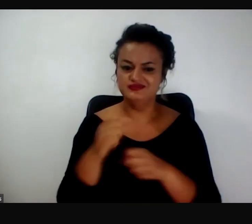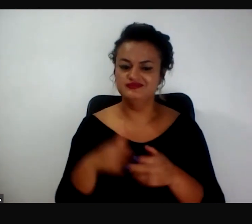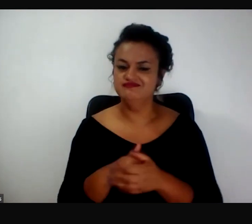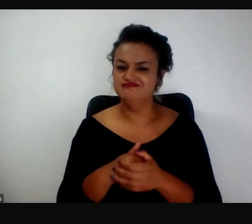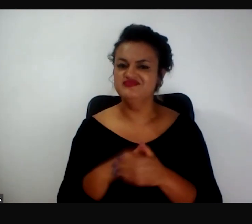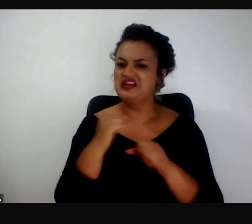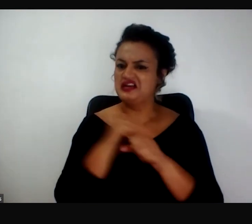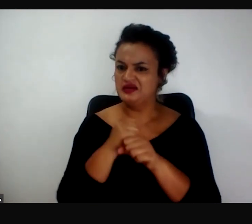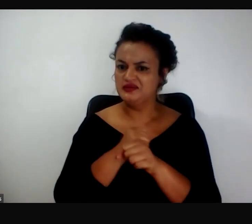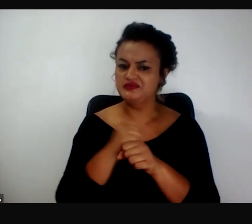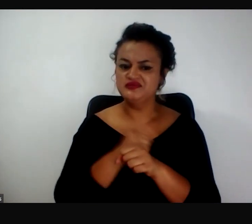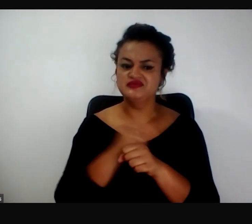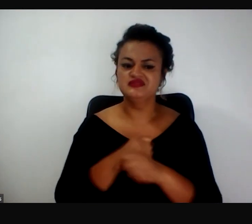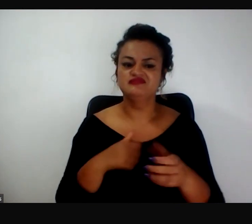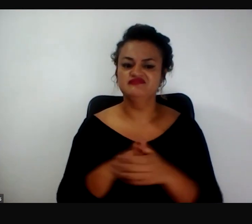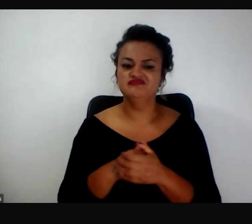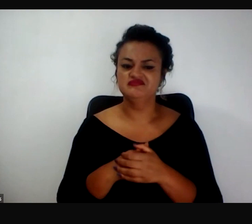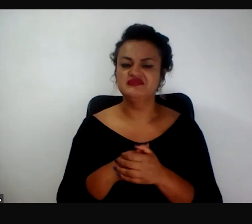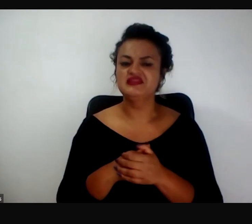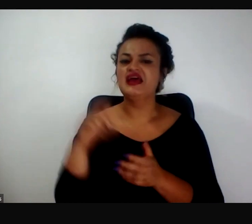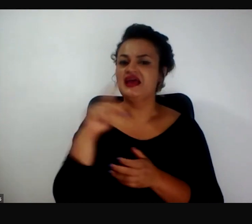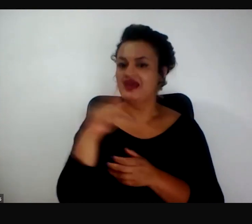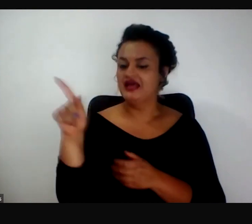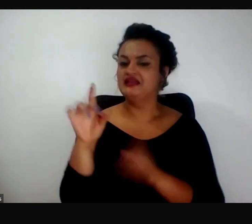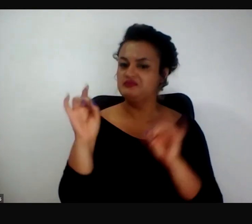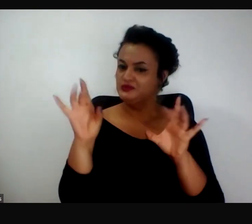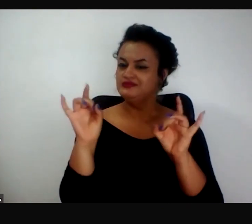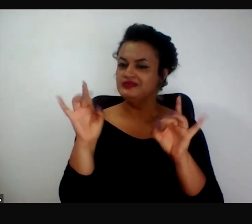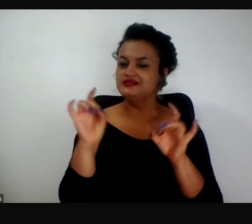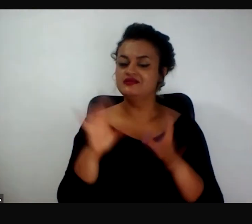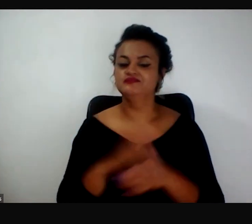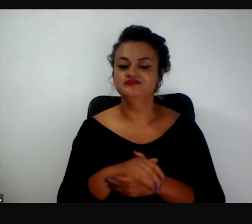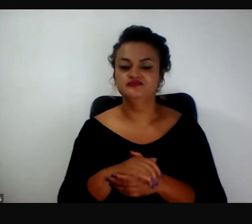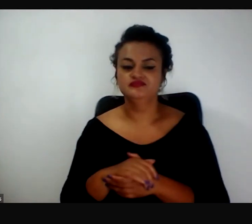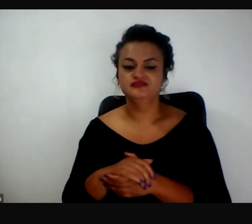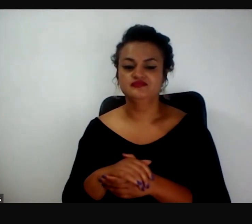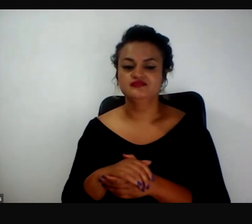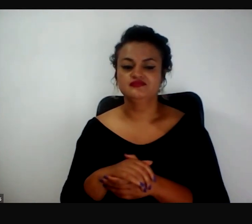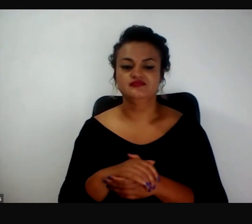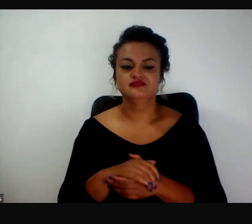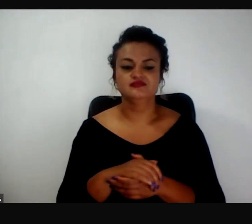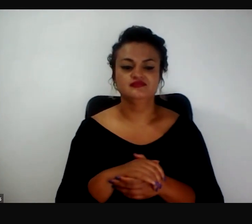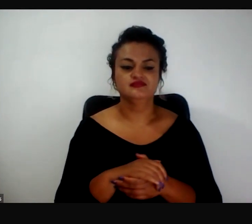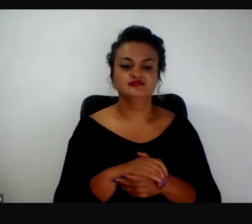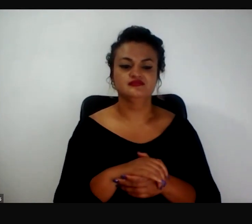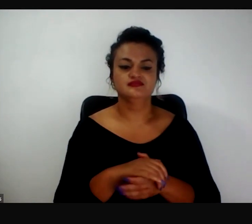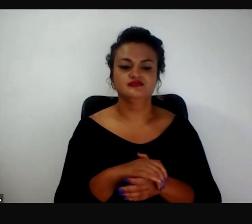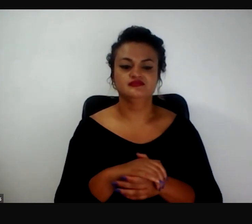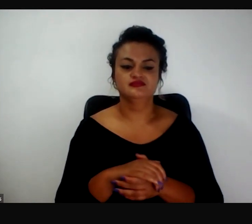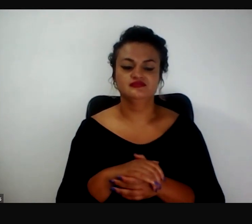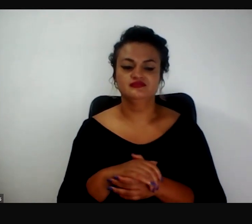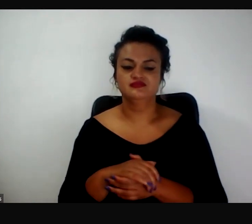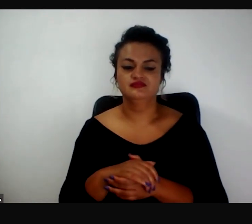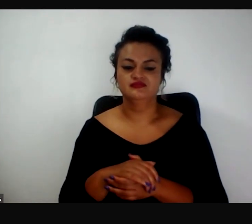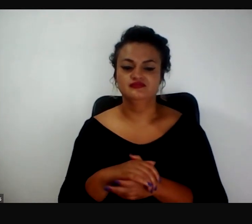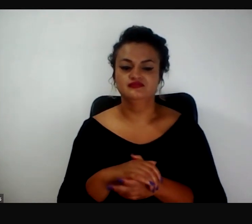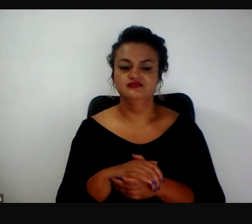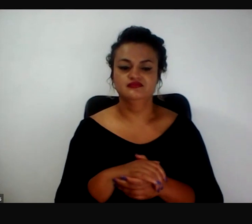professora da escola, enfim, uma pessoa muito querida, né? Na plateia, as pessoas sorriem e